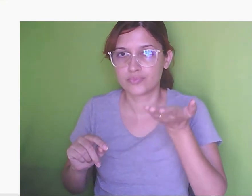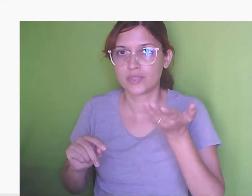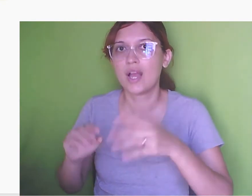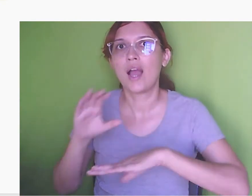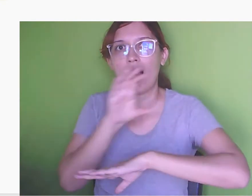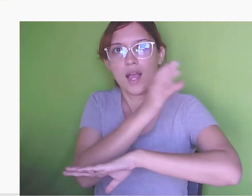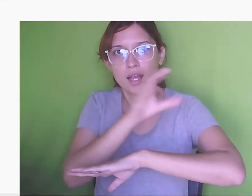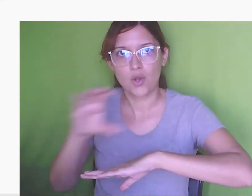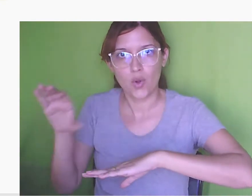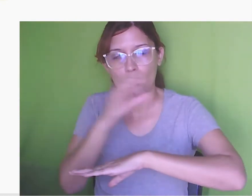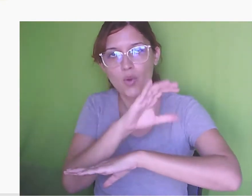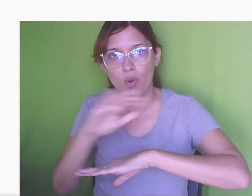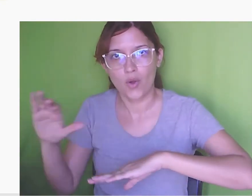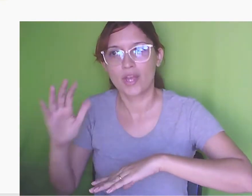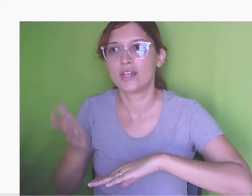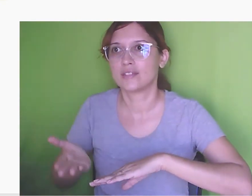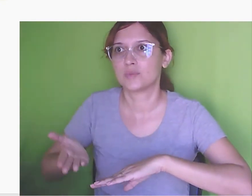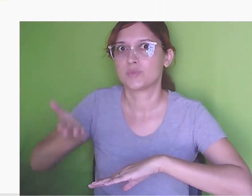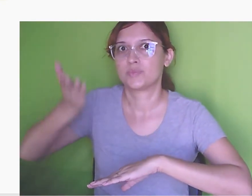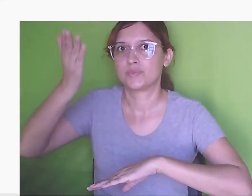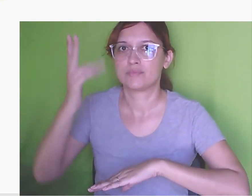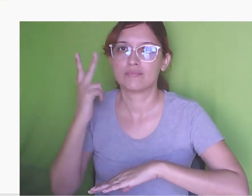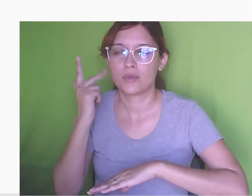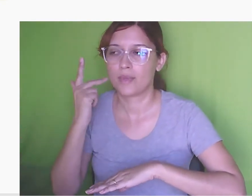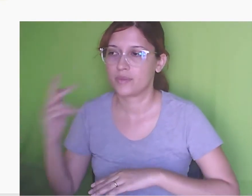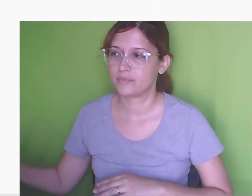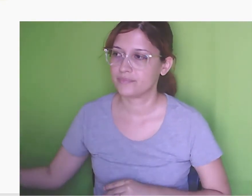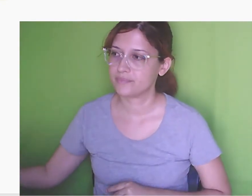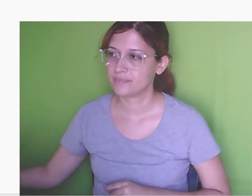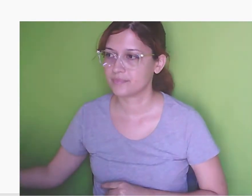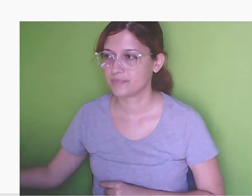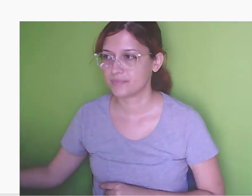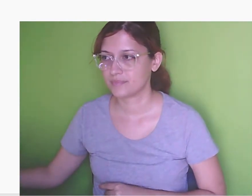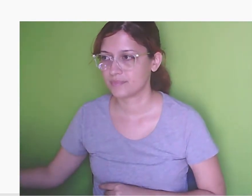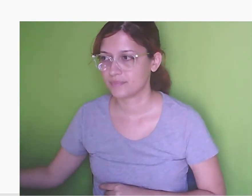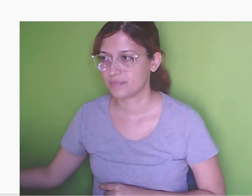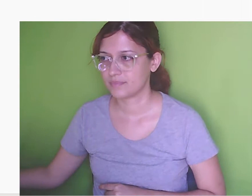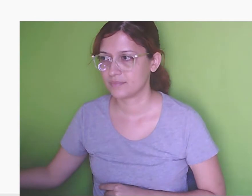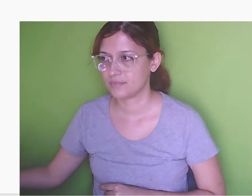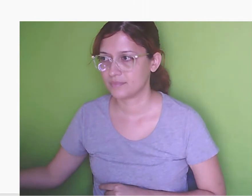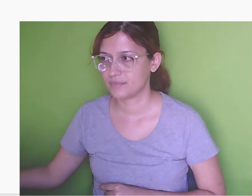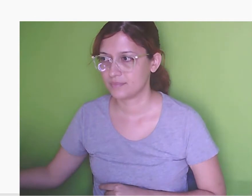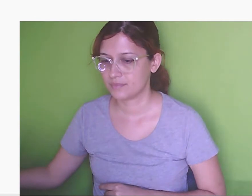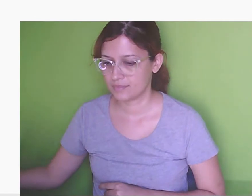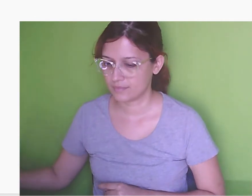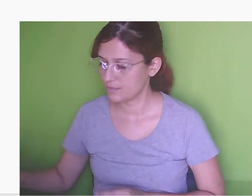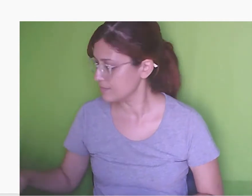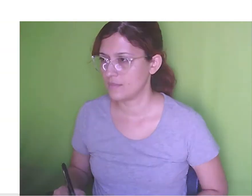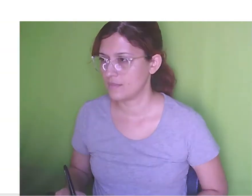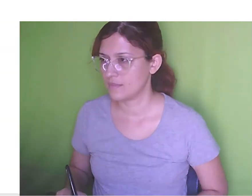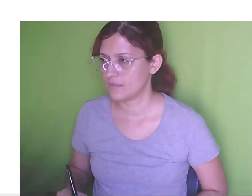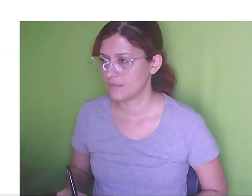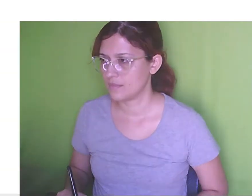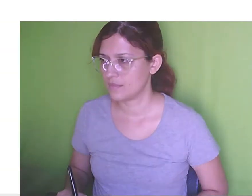Então, conforme eu vou aumentando a tensão, essa corrente, ela iria subir.